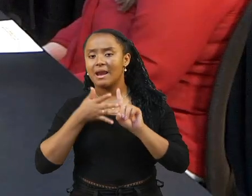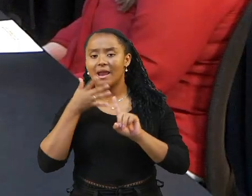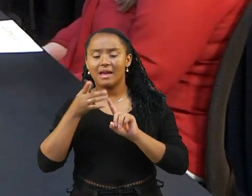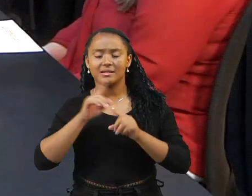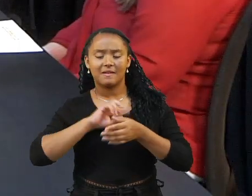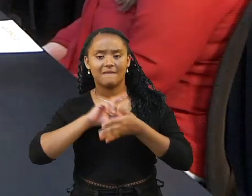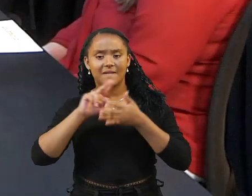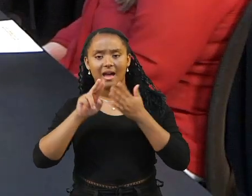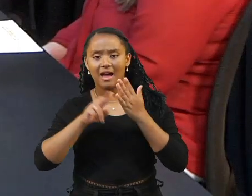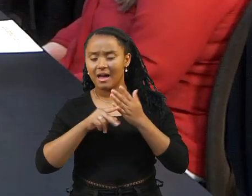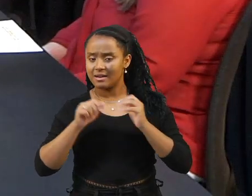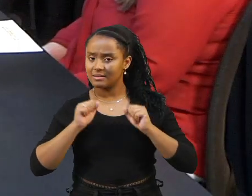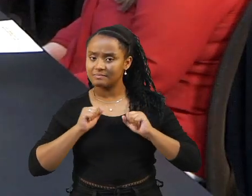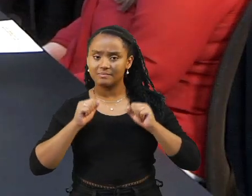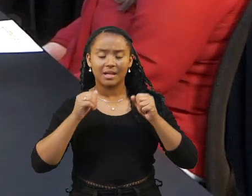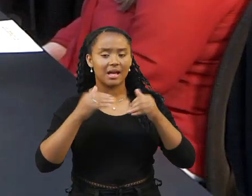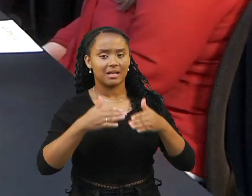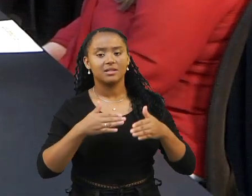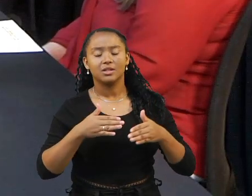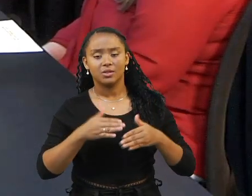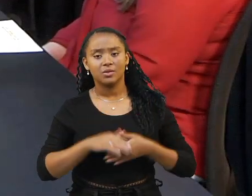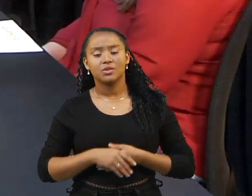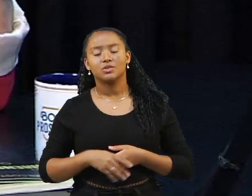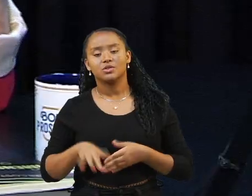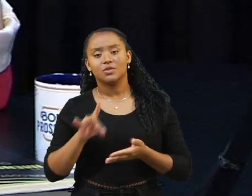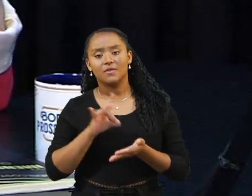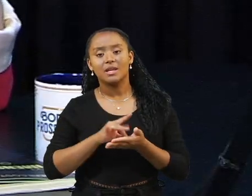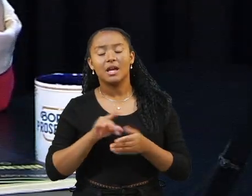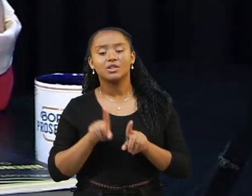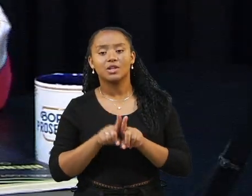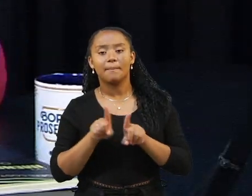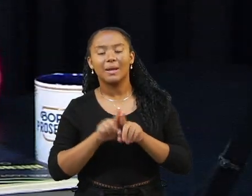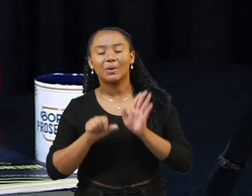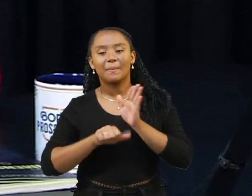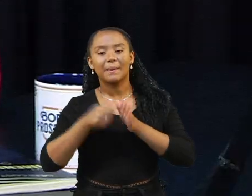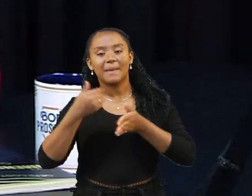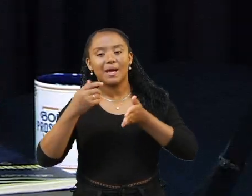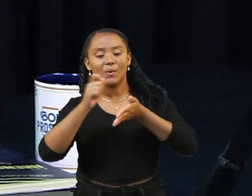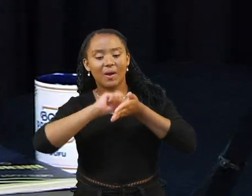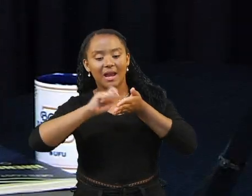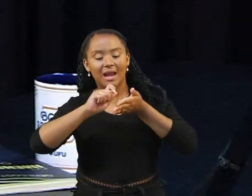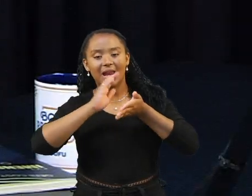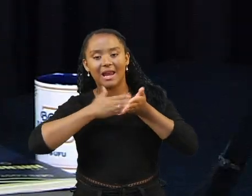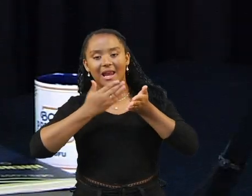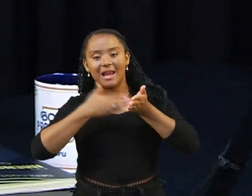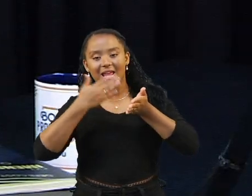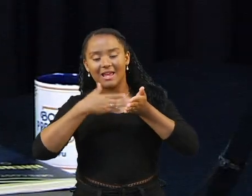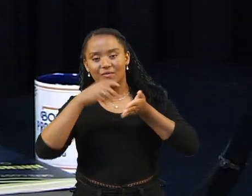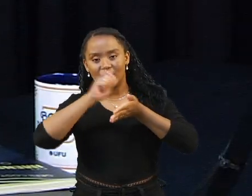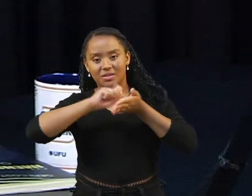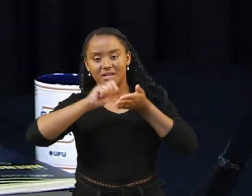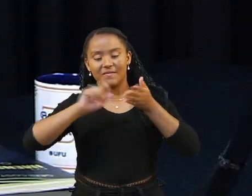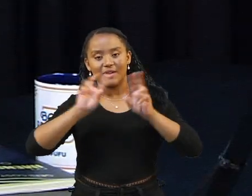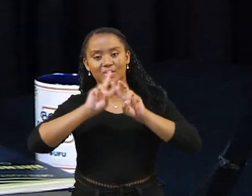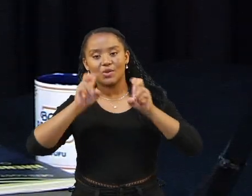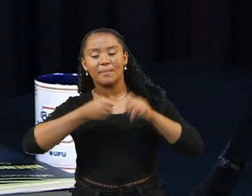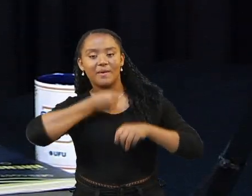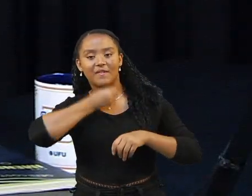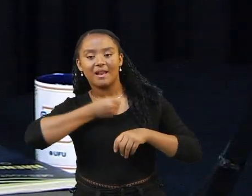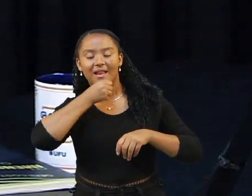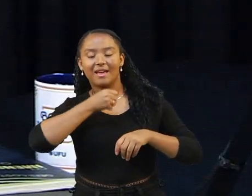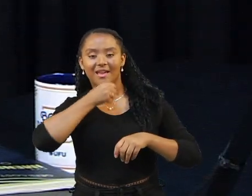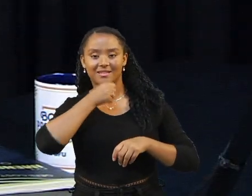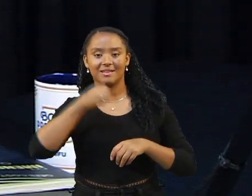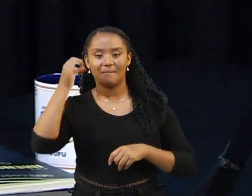palestras, muitas ações. Lá aquele outro primeiro livro que eu escrevi,